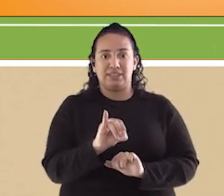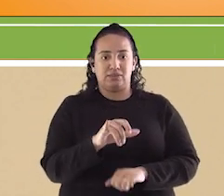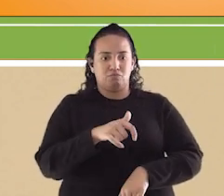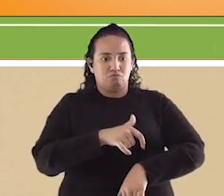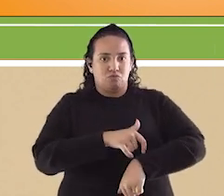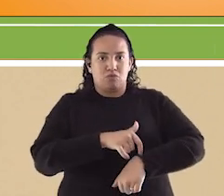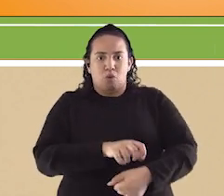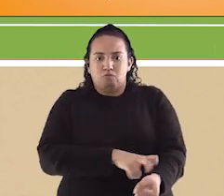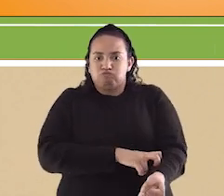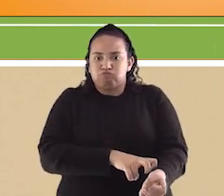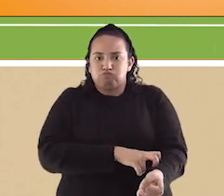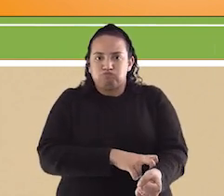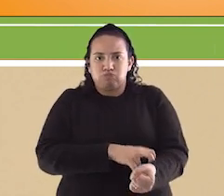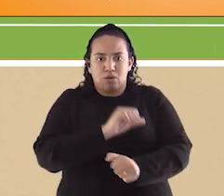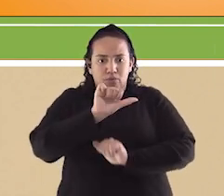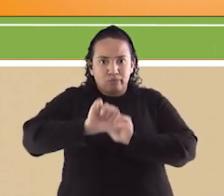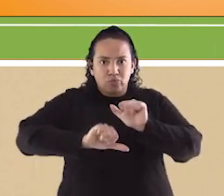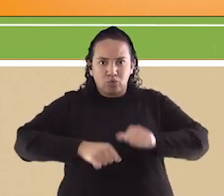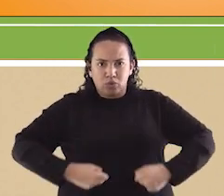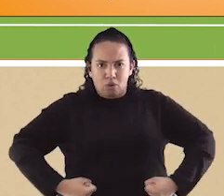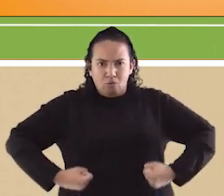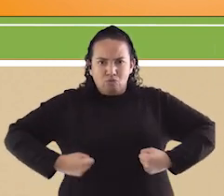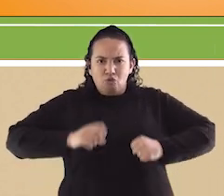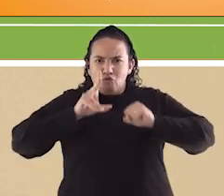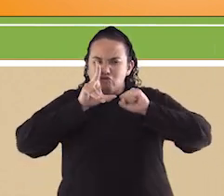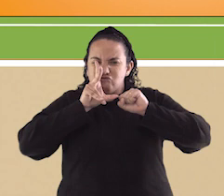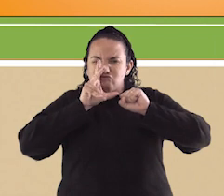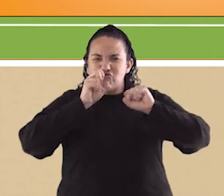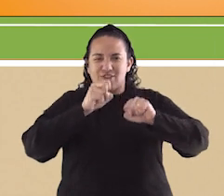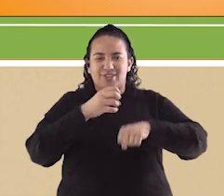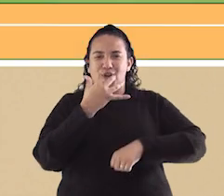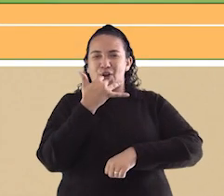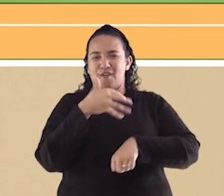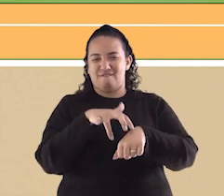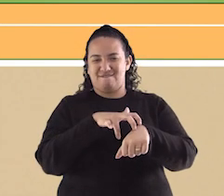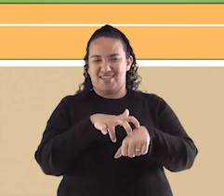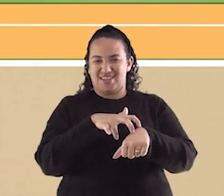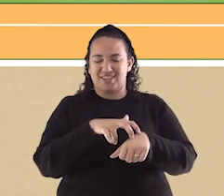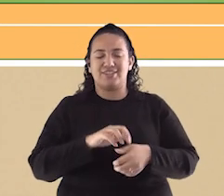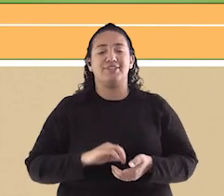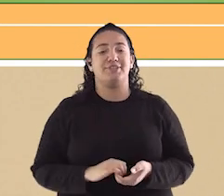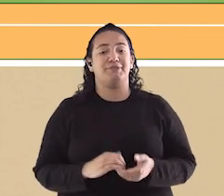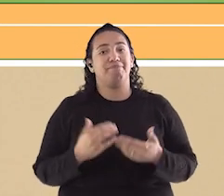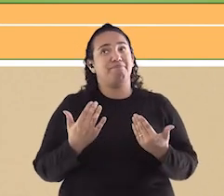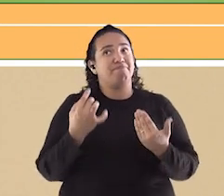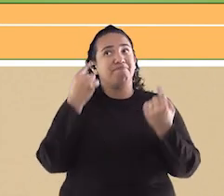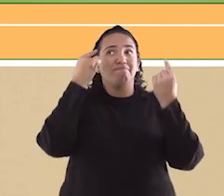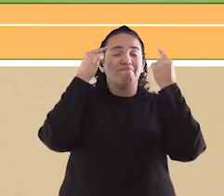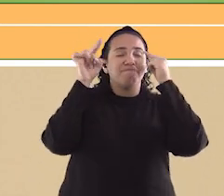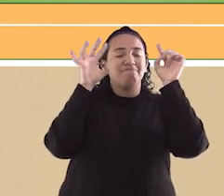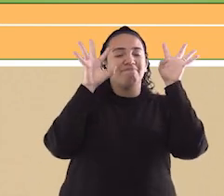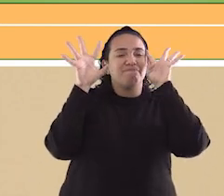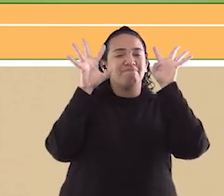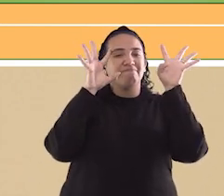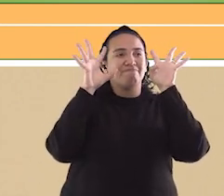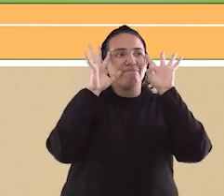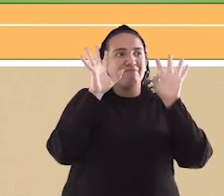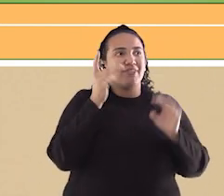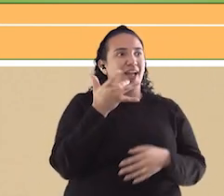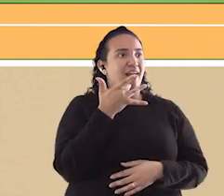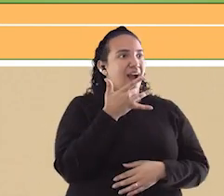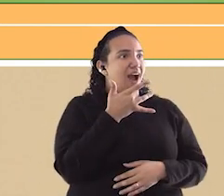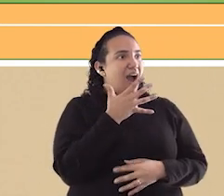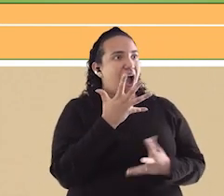em um monstro de pele esverdeada e super força que recebe o apelido de Hulk. E se por um lado a ficção nos fascina, a realidade